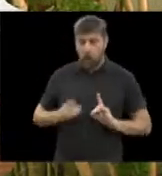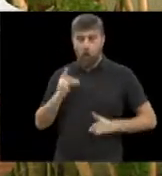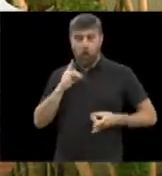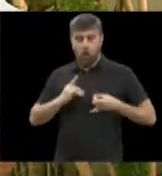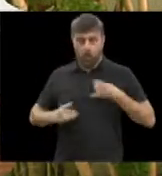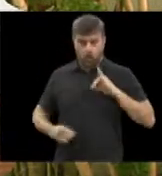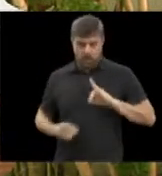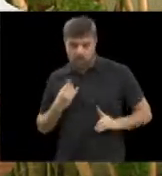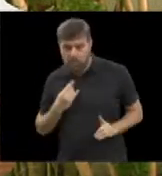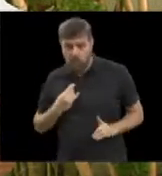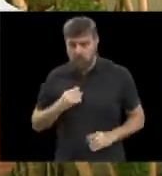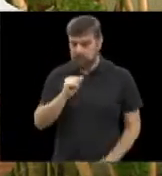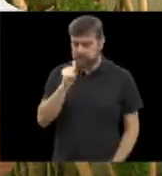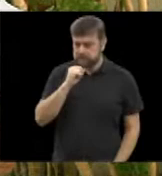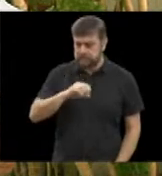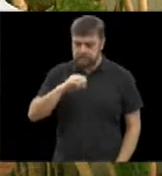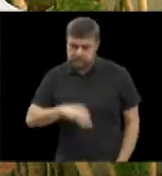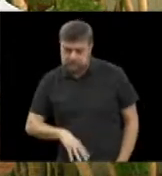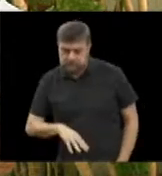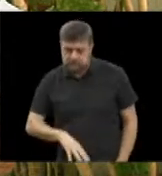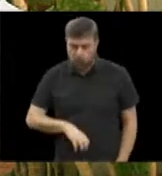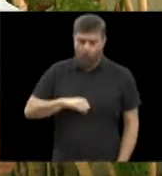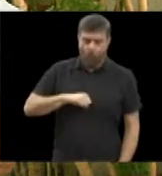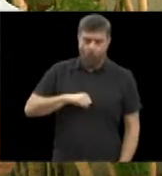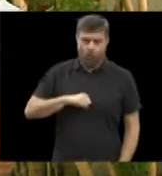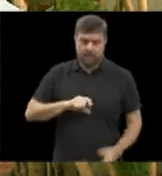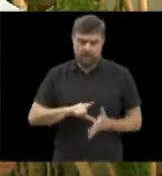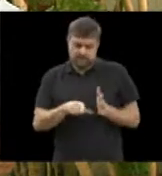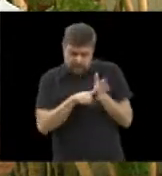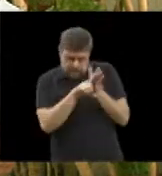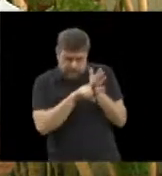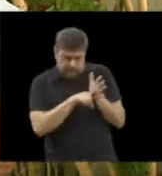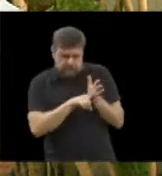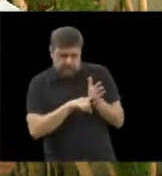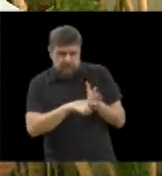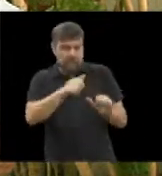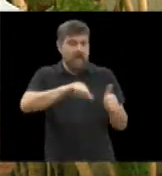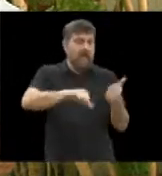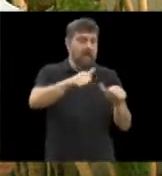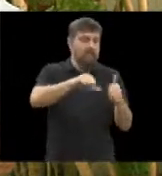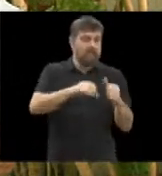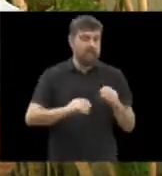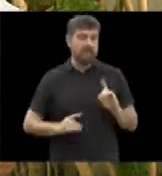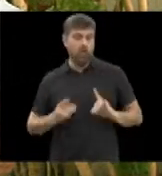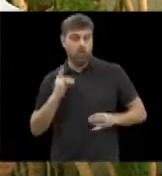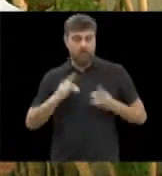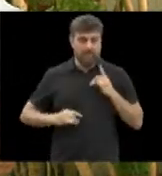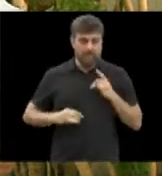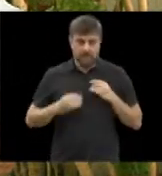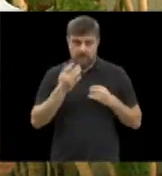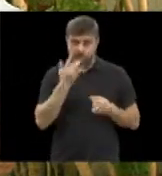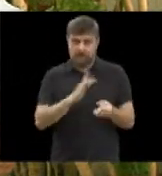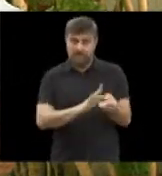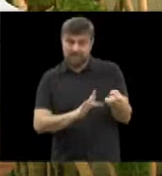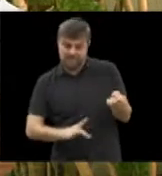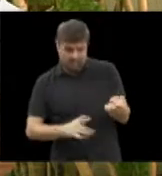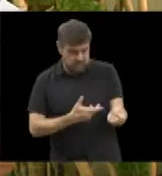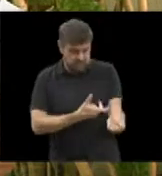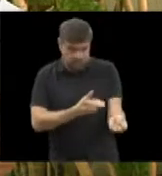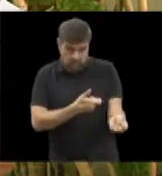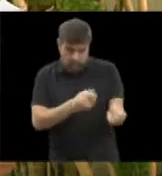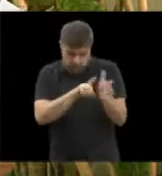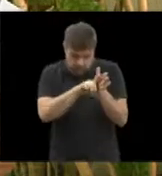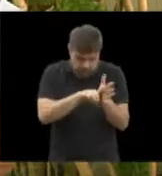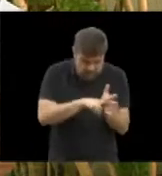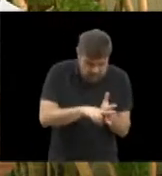O ciclo é irregular, ela tem outros problemas. Se você avalia a questão hormonal, o sangue, você vai ver que ela tem problemas.